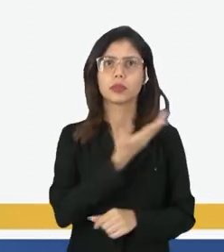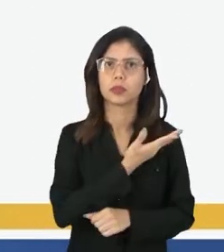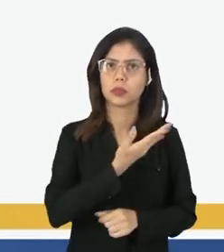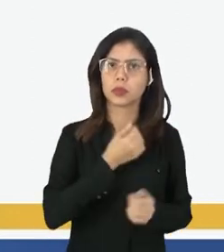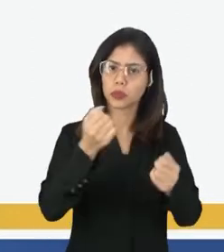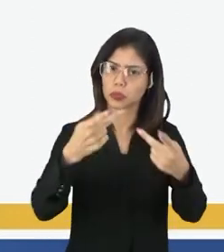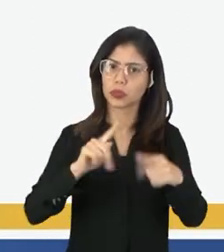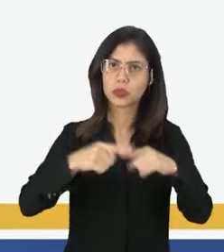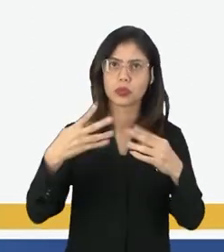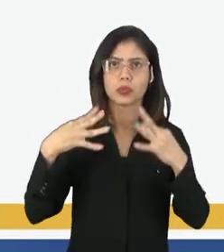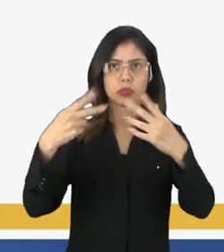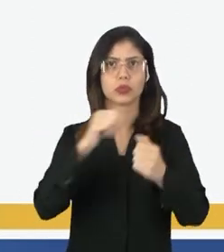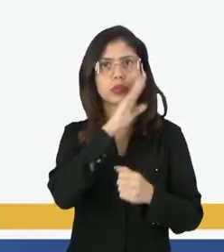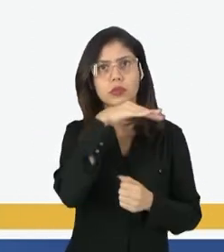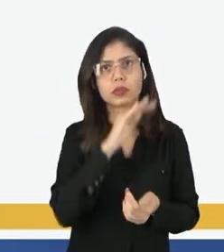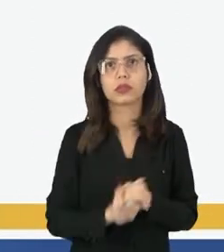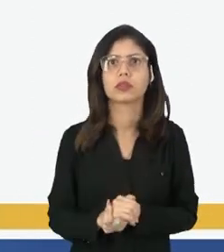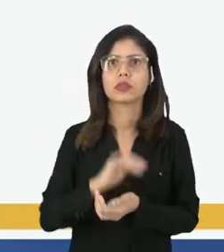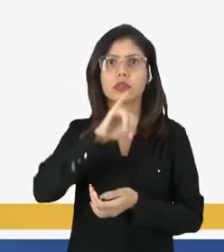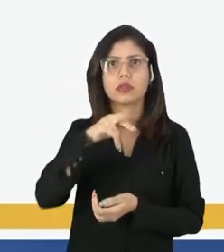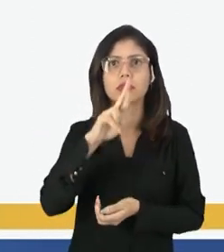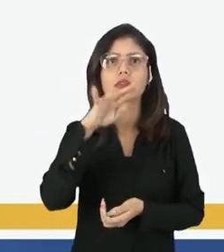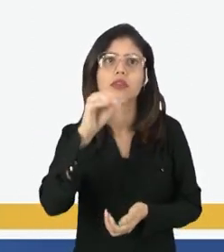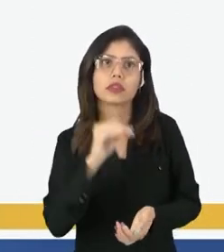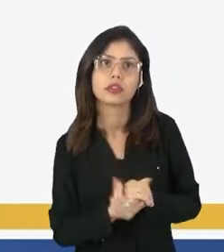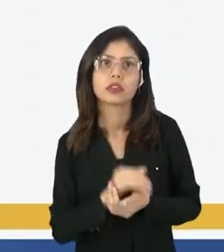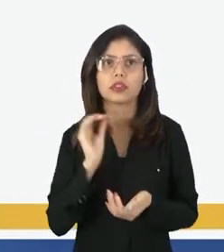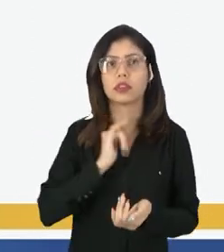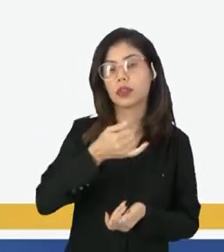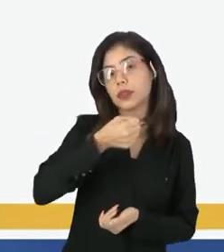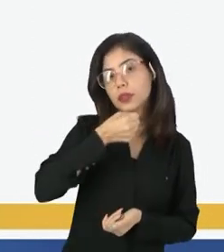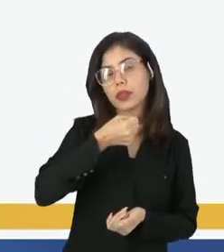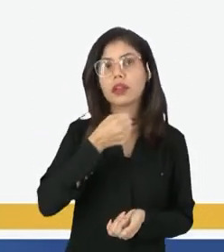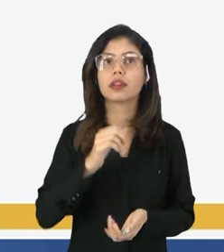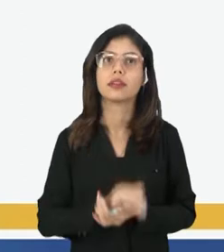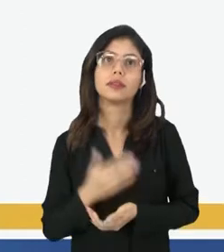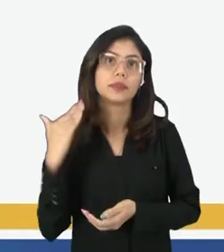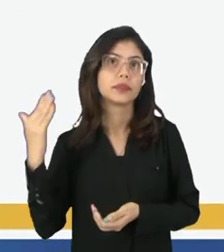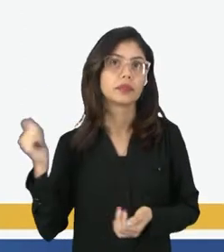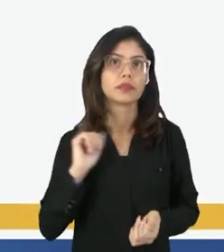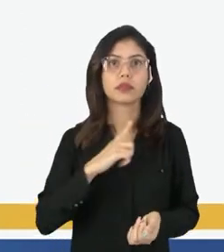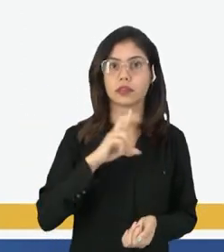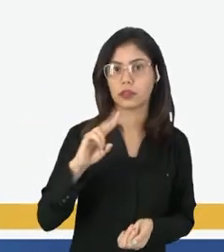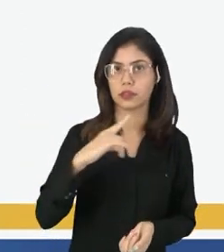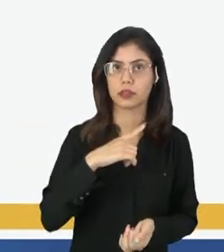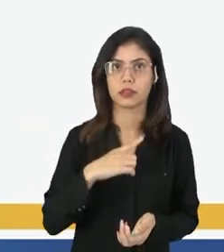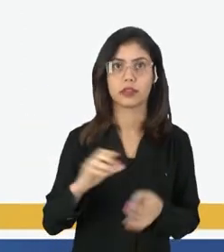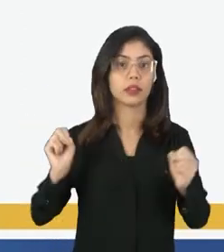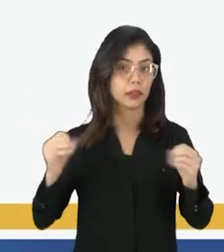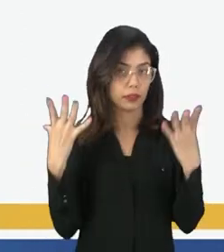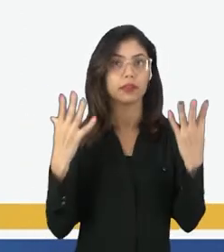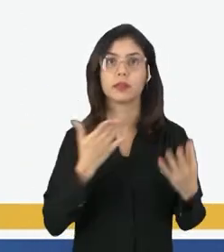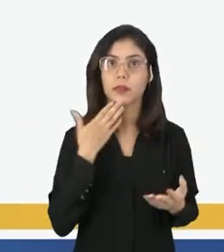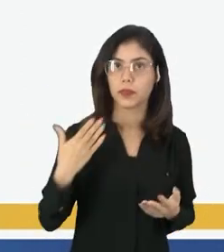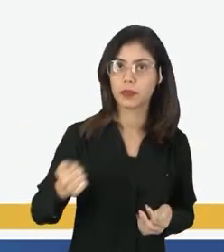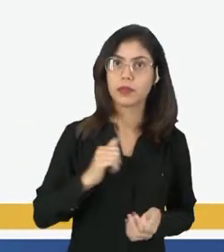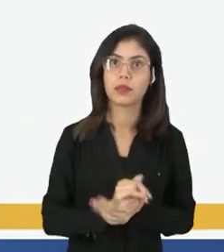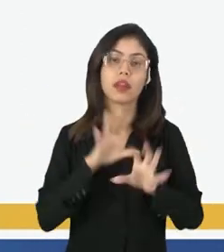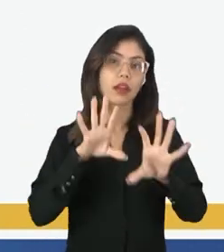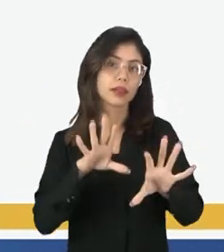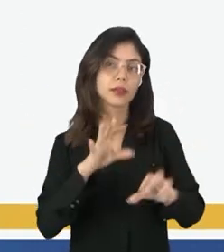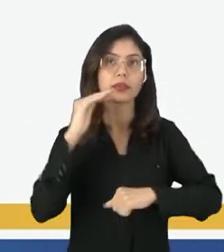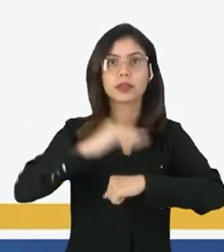o amigo urubu convidou todos os bichos dono do Juriti que era cantora a tomada foi convocada para animar a festa